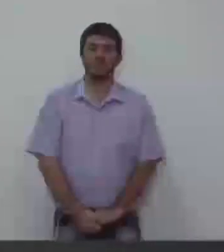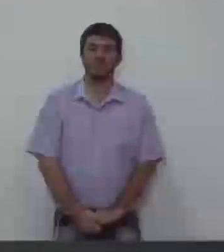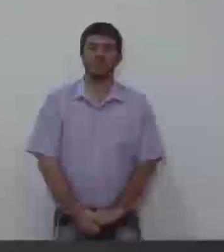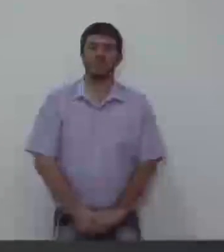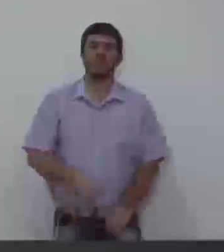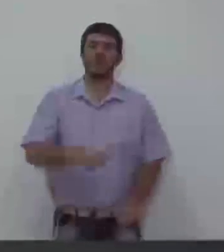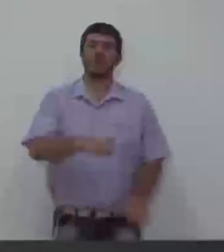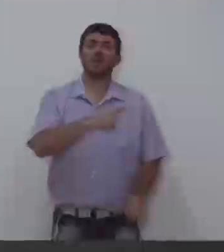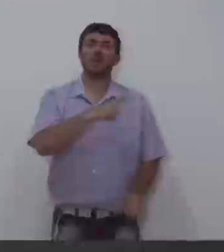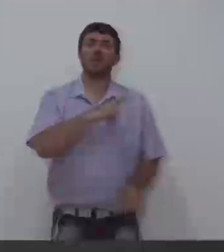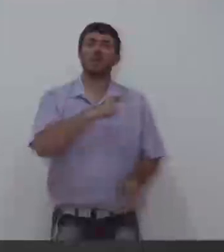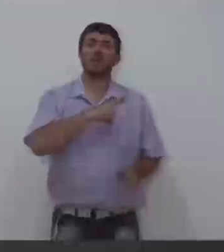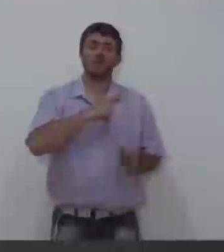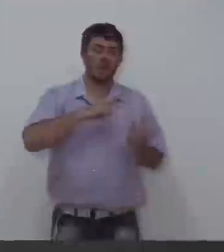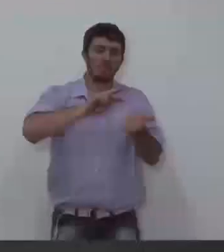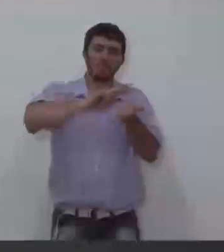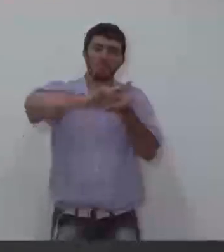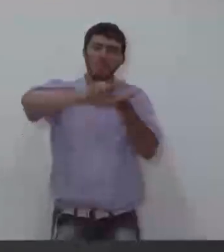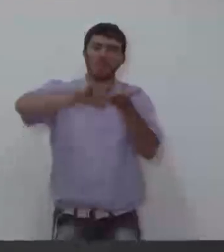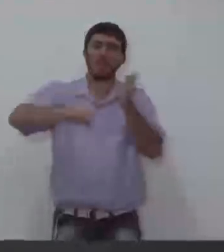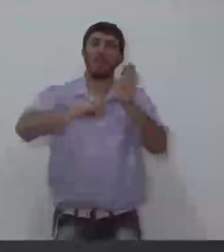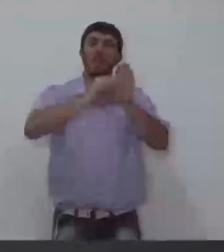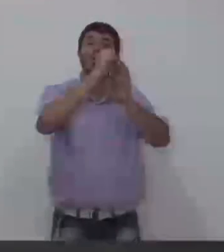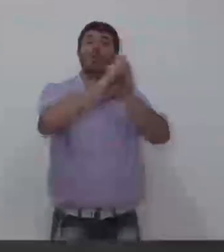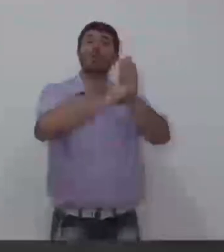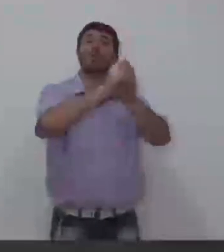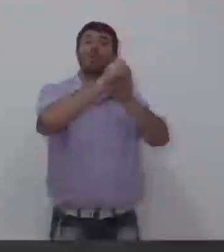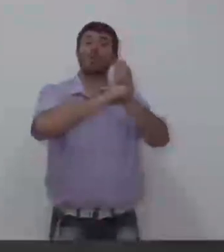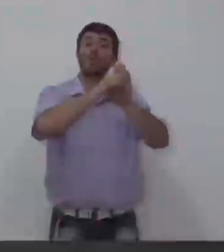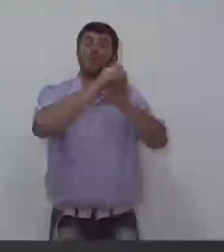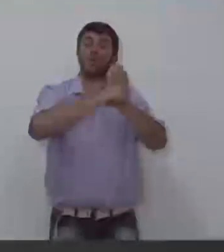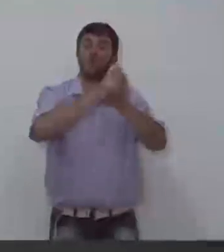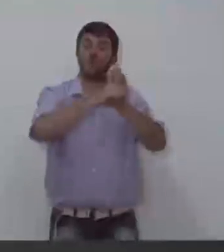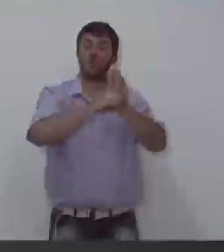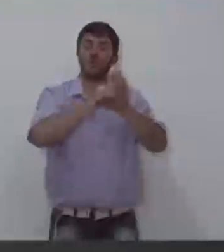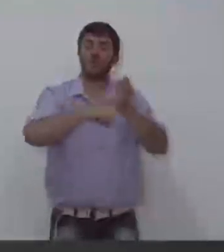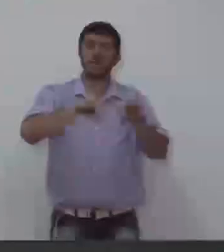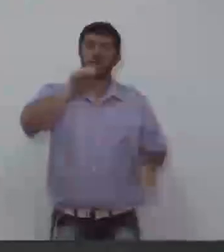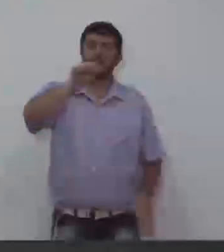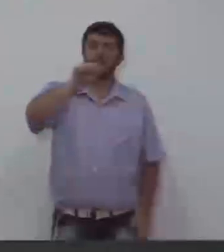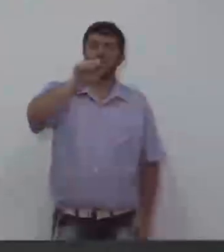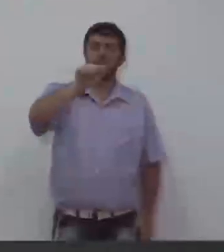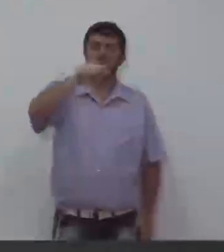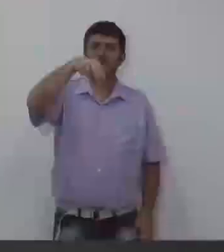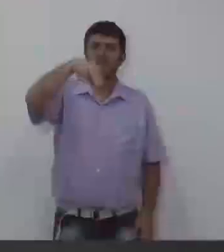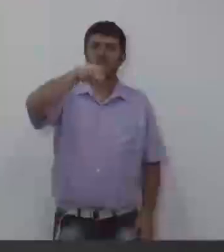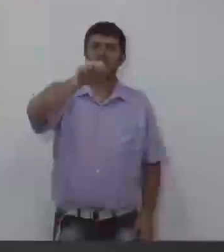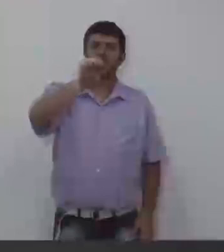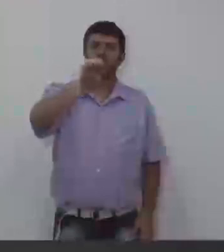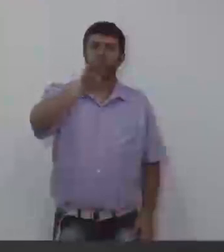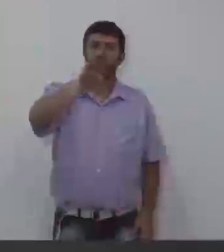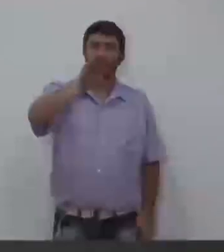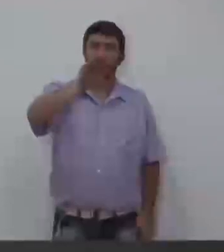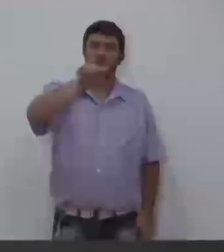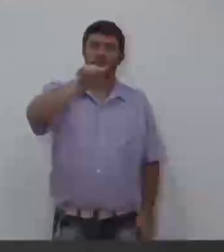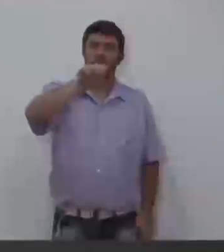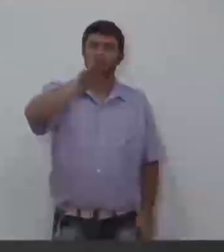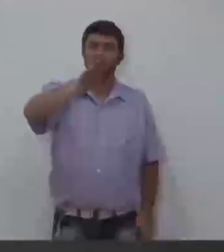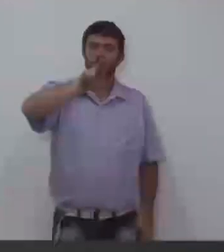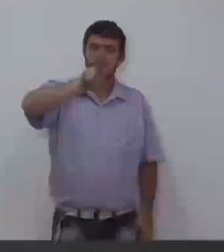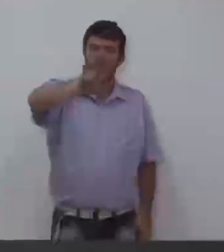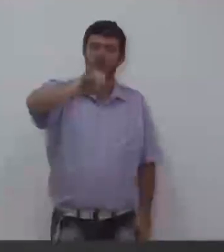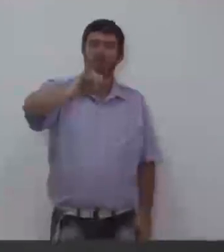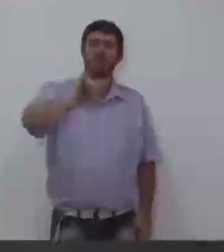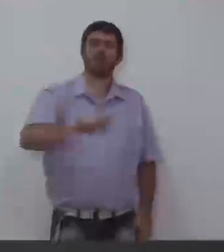Expediente recebido diversos. Ofício Contraloria Autárquica, Sanebave, número 15/2019, em atendimento ao disposto no